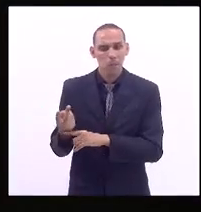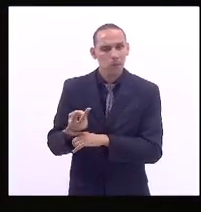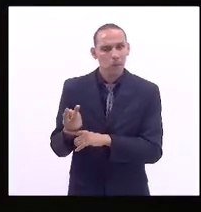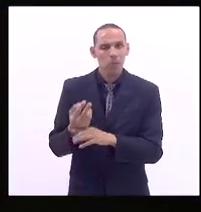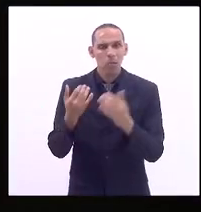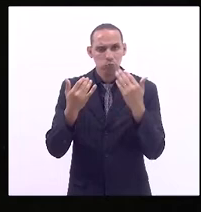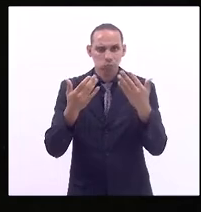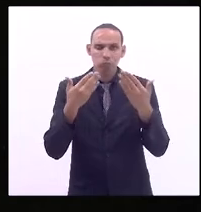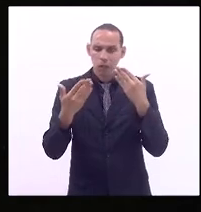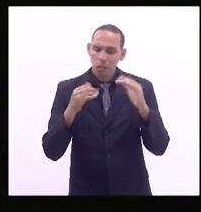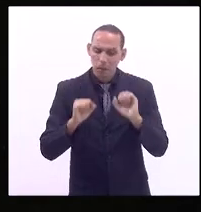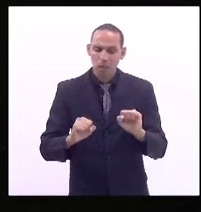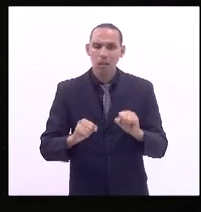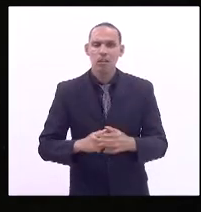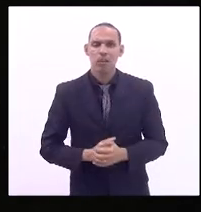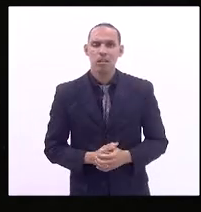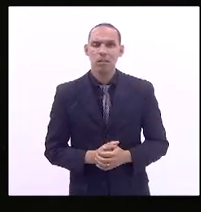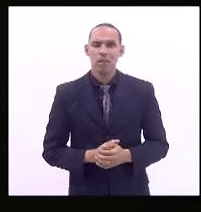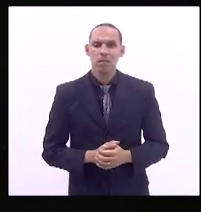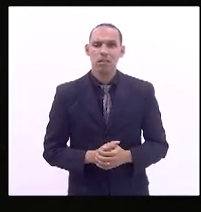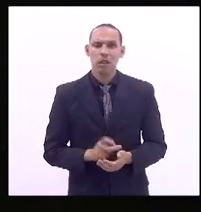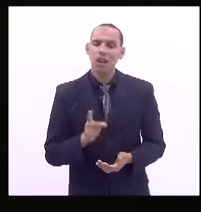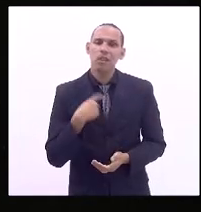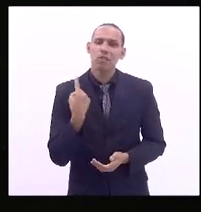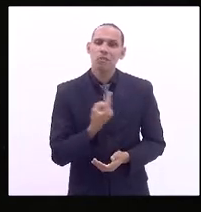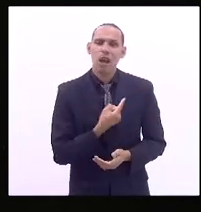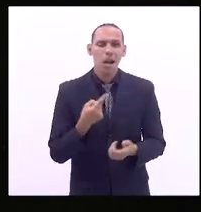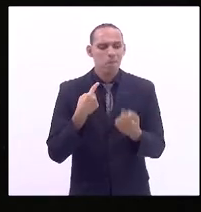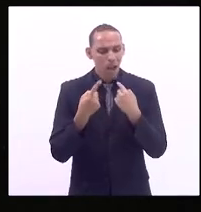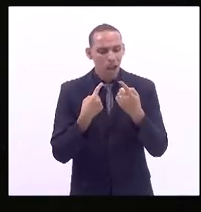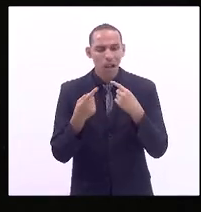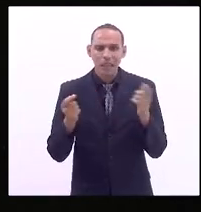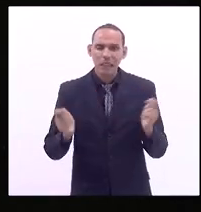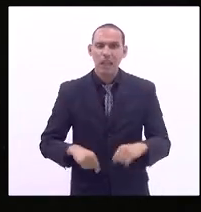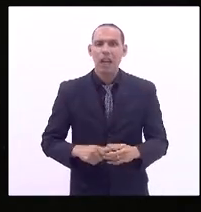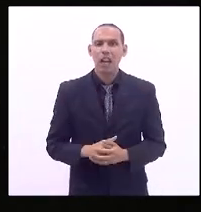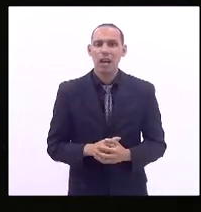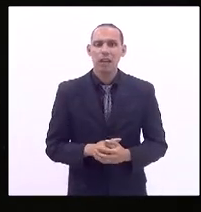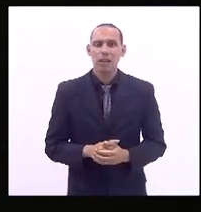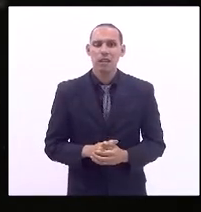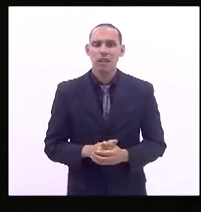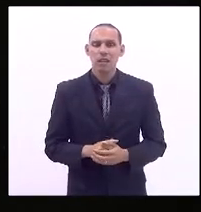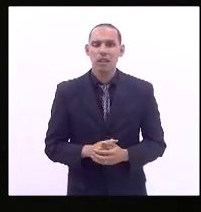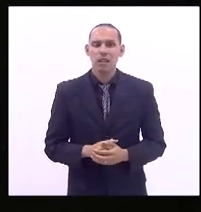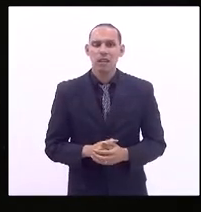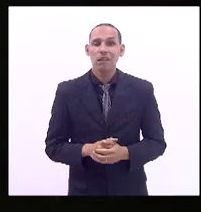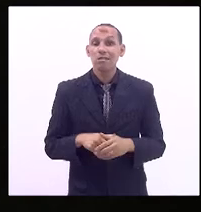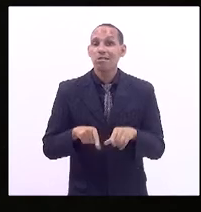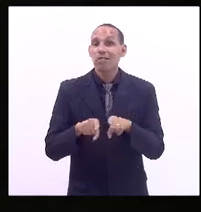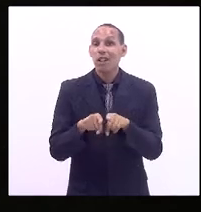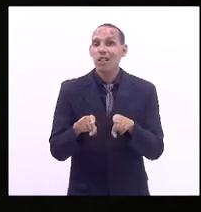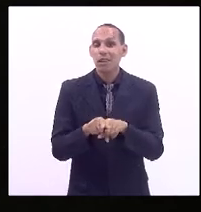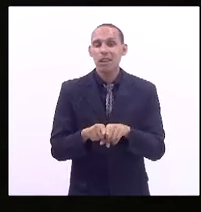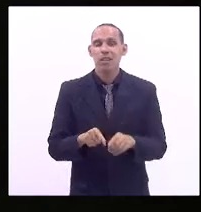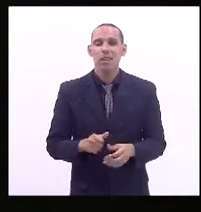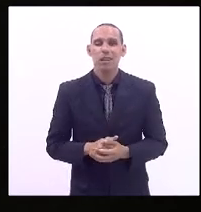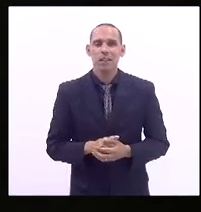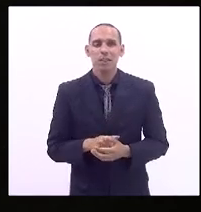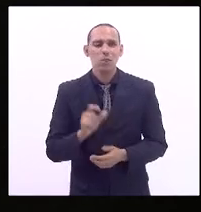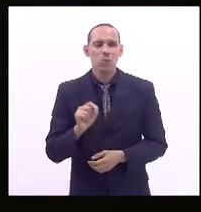audiência pública e para que a gente possa debater essa questão mas também colocando